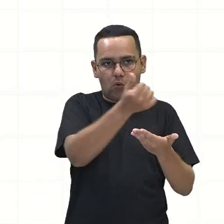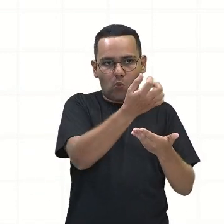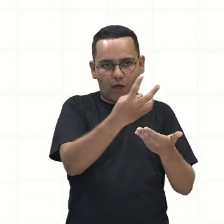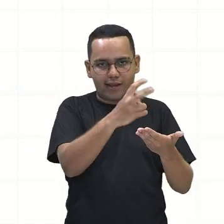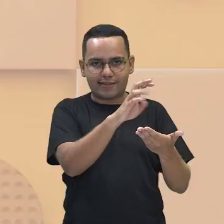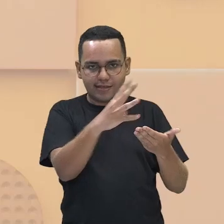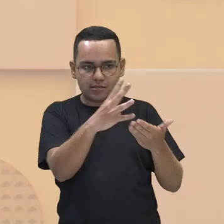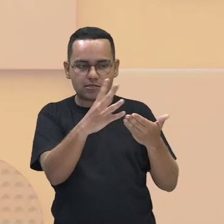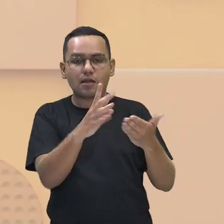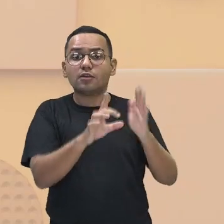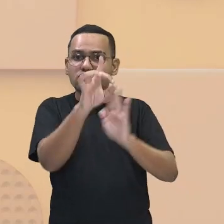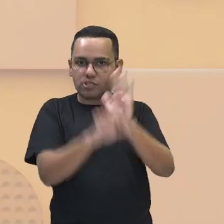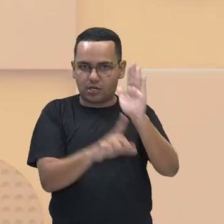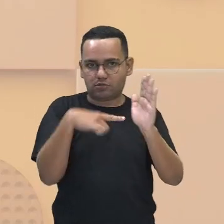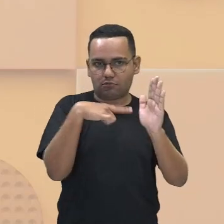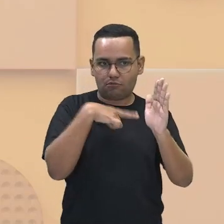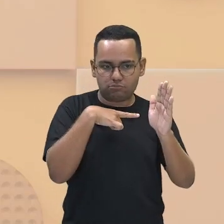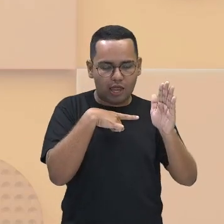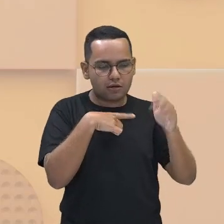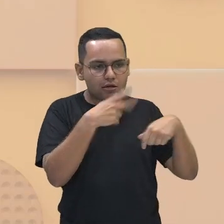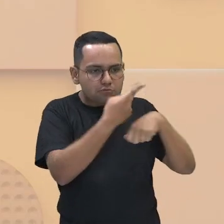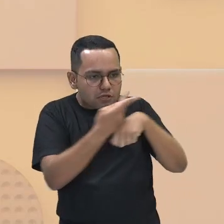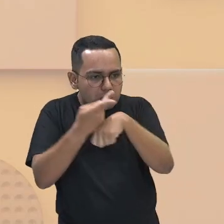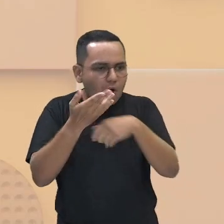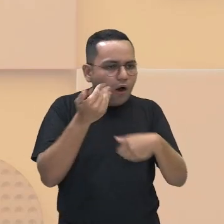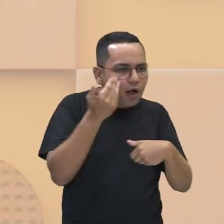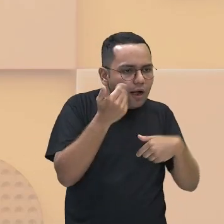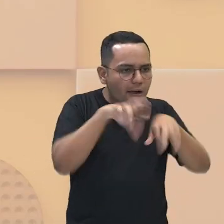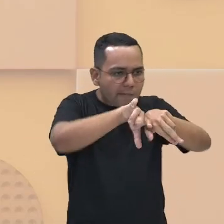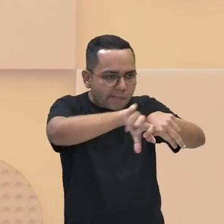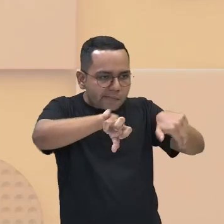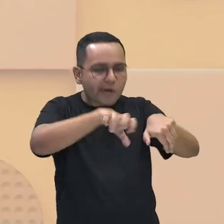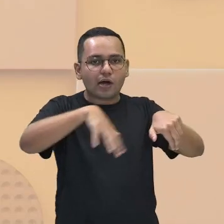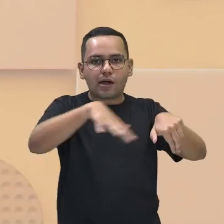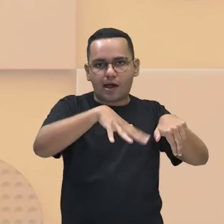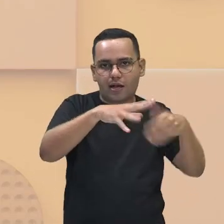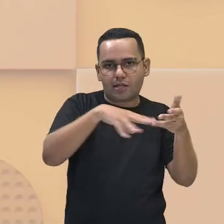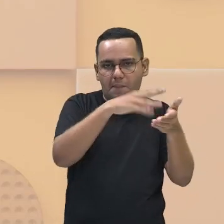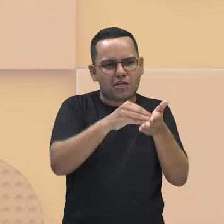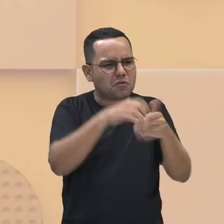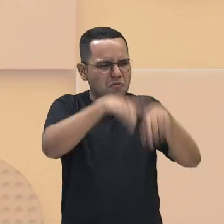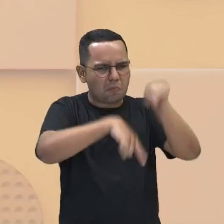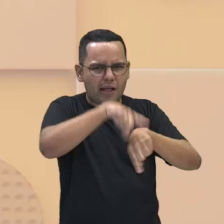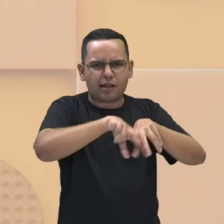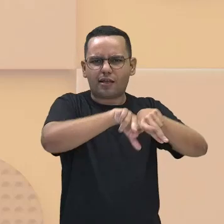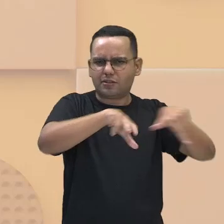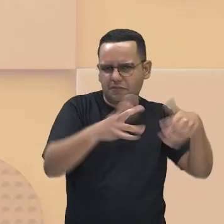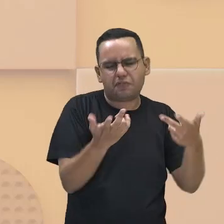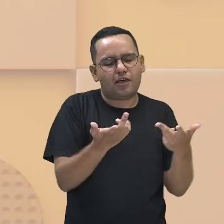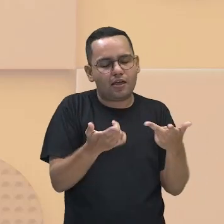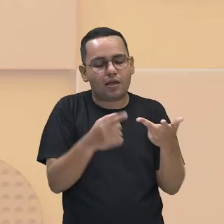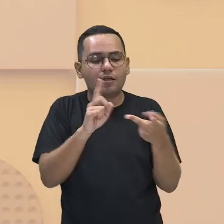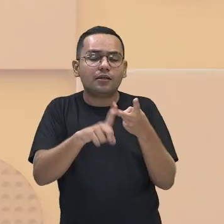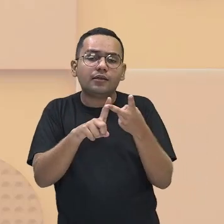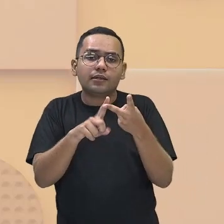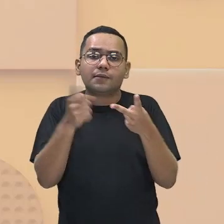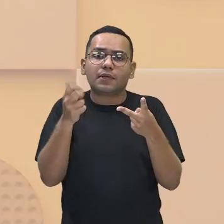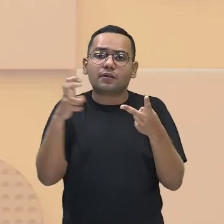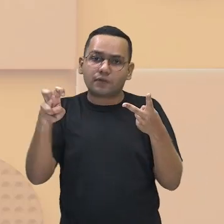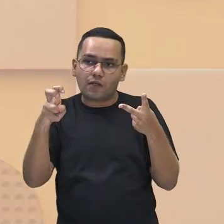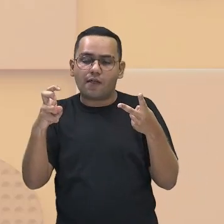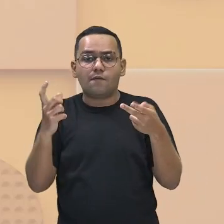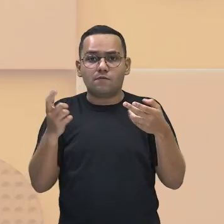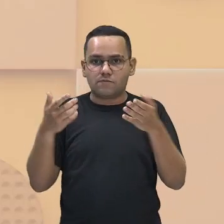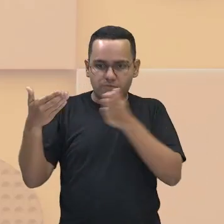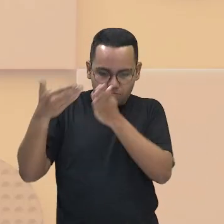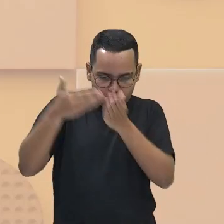ele não chega a concretizar porque ele vem à morte antes de conseguir explorar e tomar posse da região e colonizar a região de